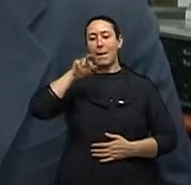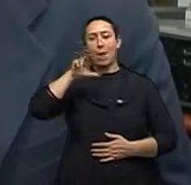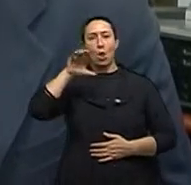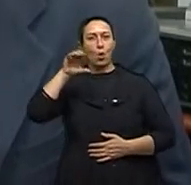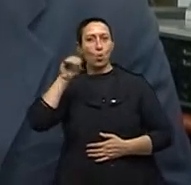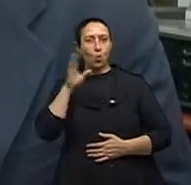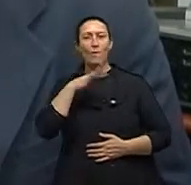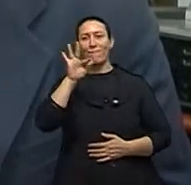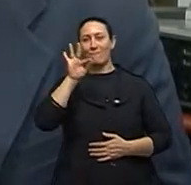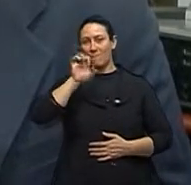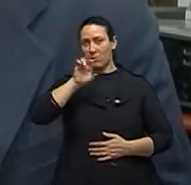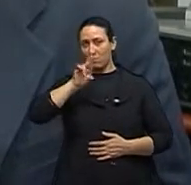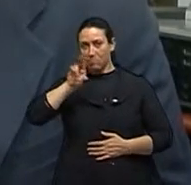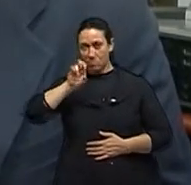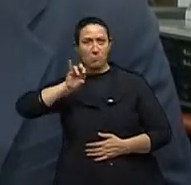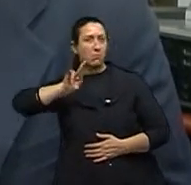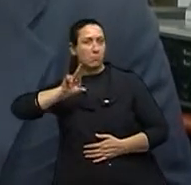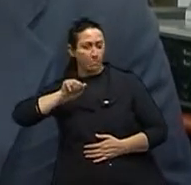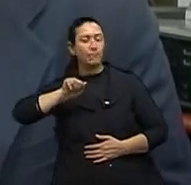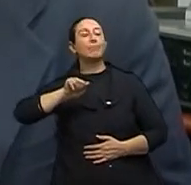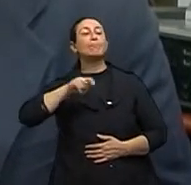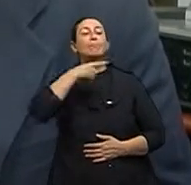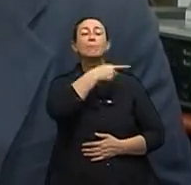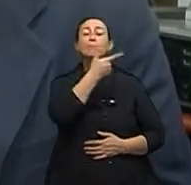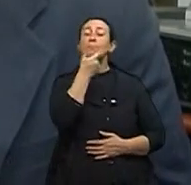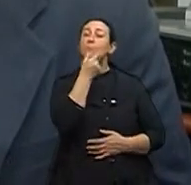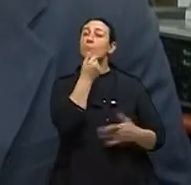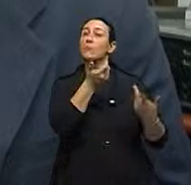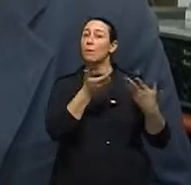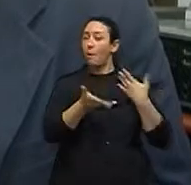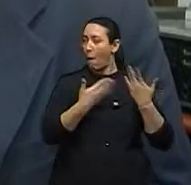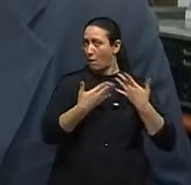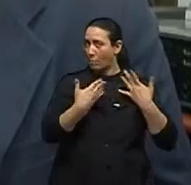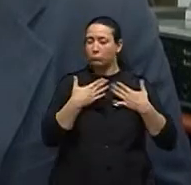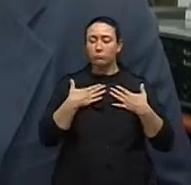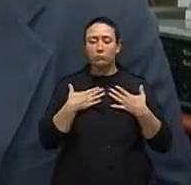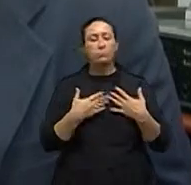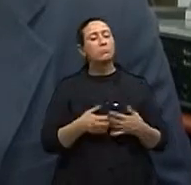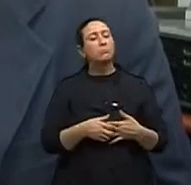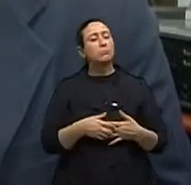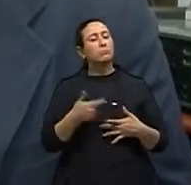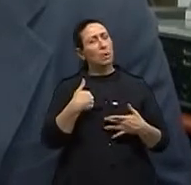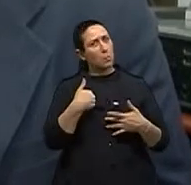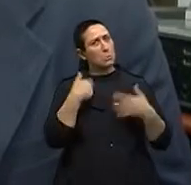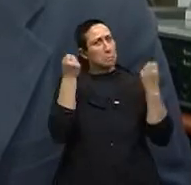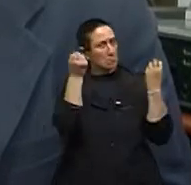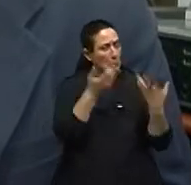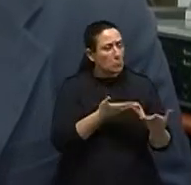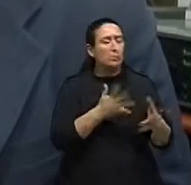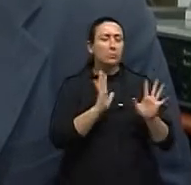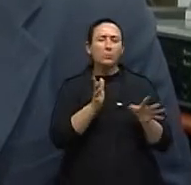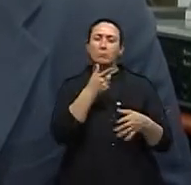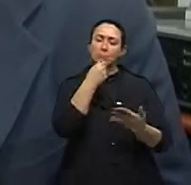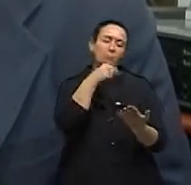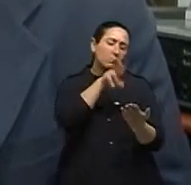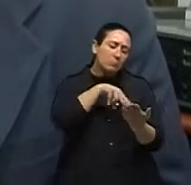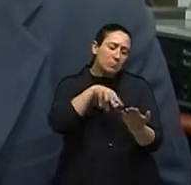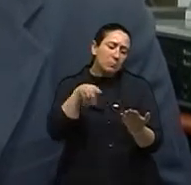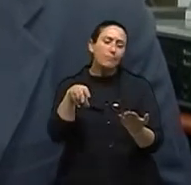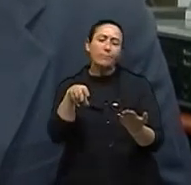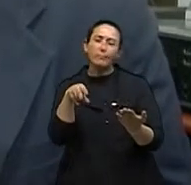Ferreira do ambulatório conversei com ele e ele veio aqu exame e